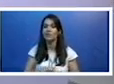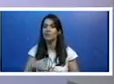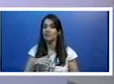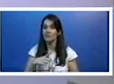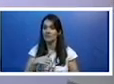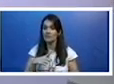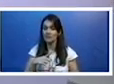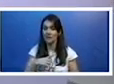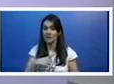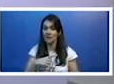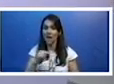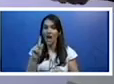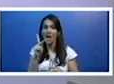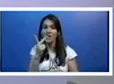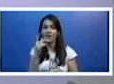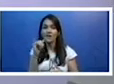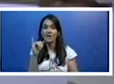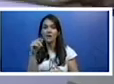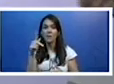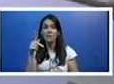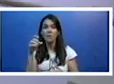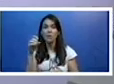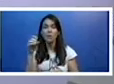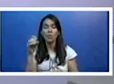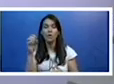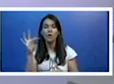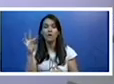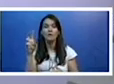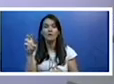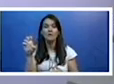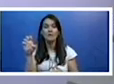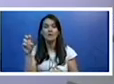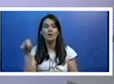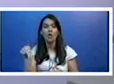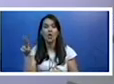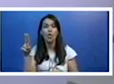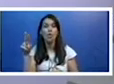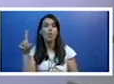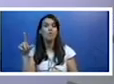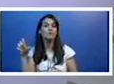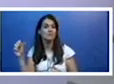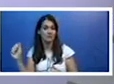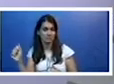que é a hipotenusa. Então, nós vamos mexer com esses três aqui.